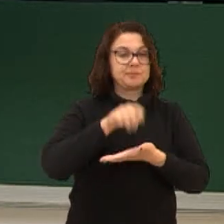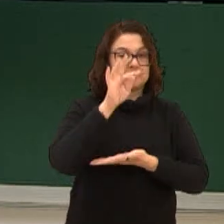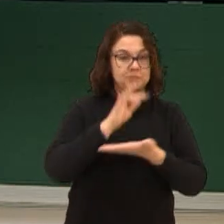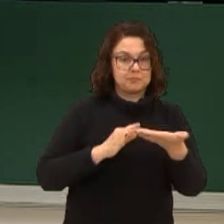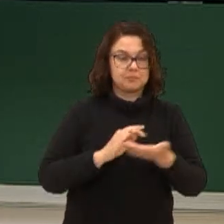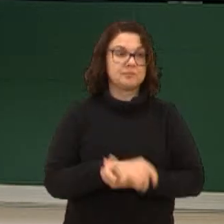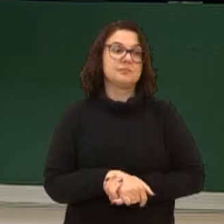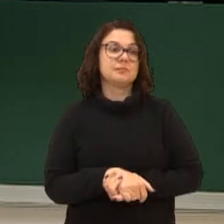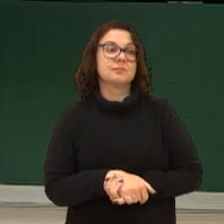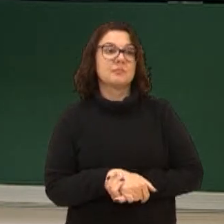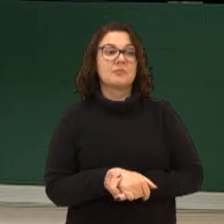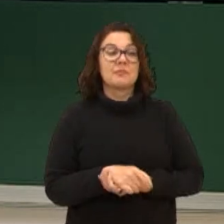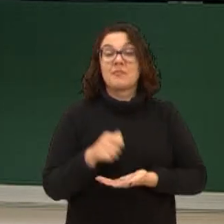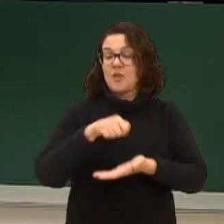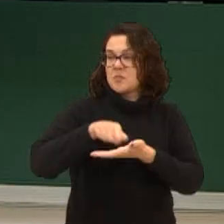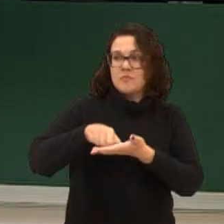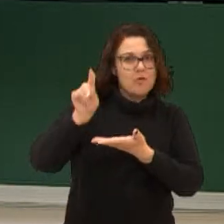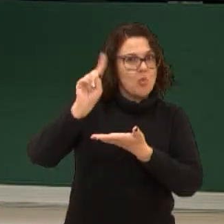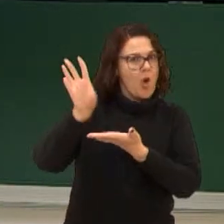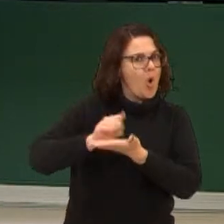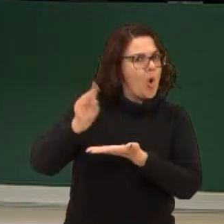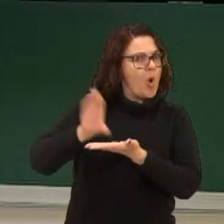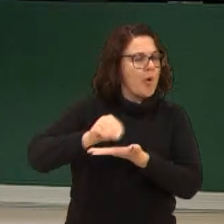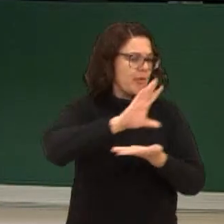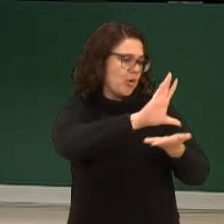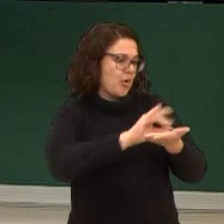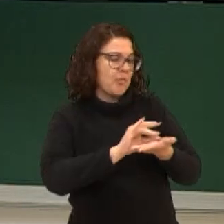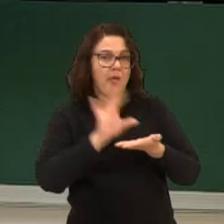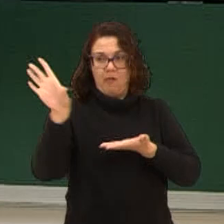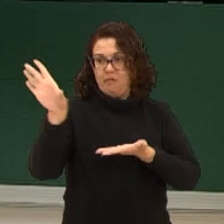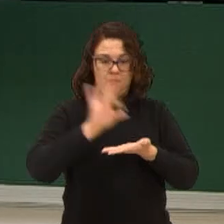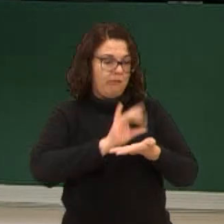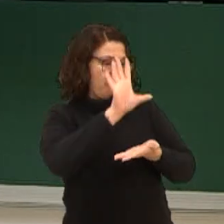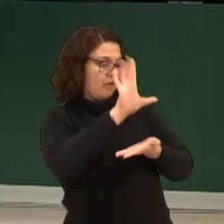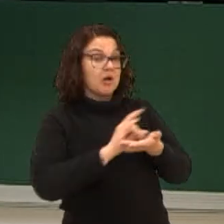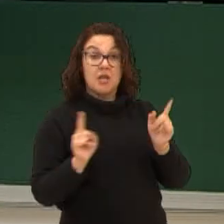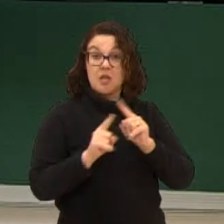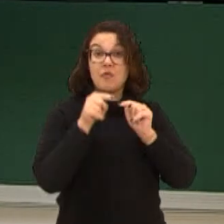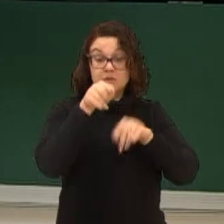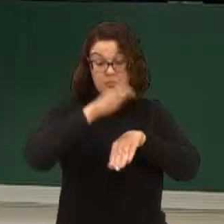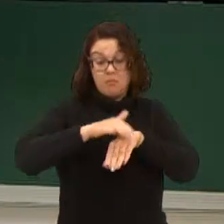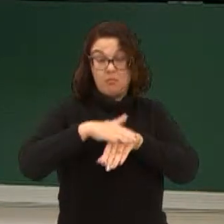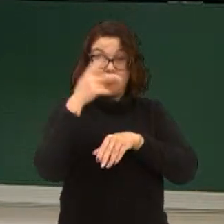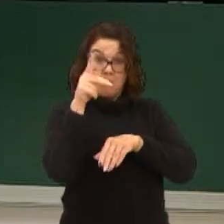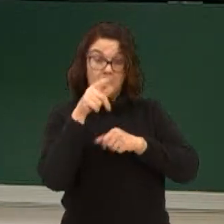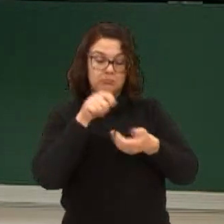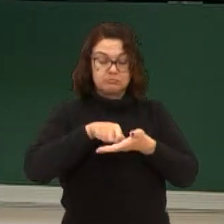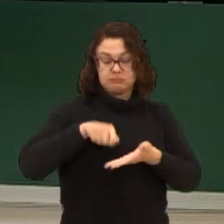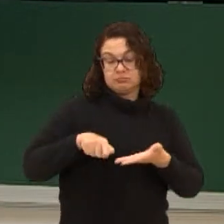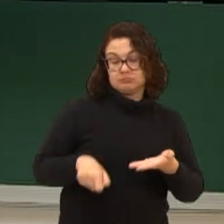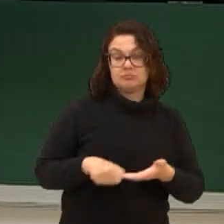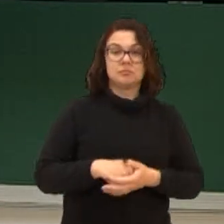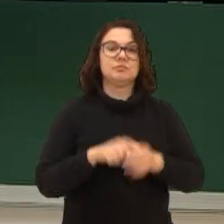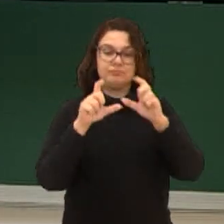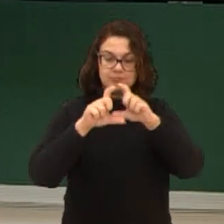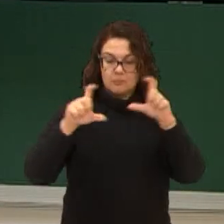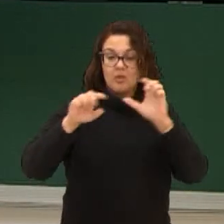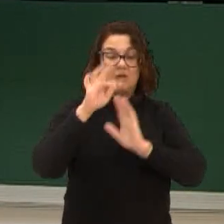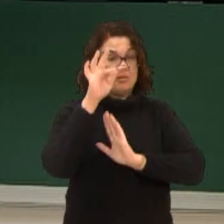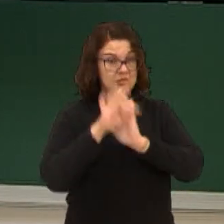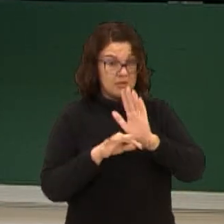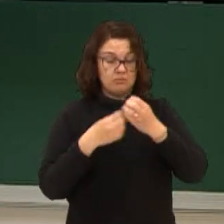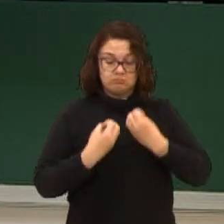né? Escrever não é copiar algo, copiar e colar, né? Mas é você produzindo enunciados,